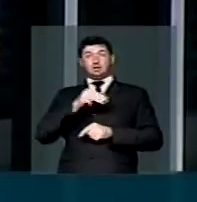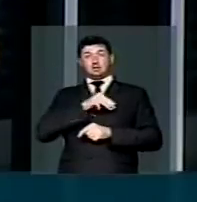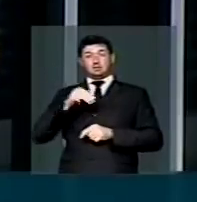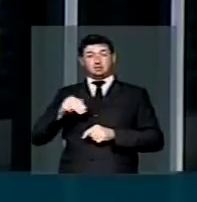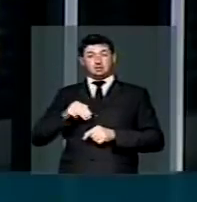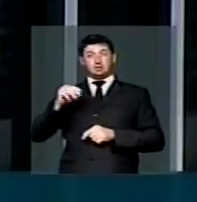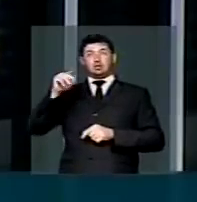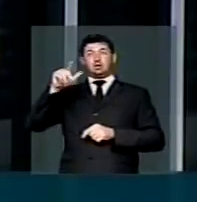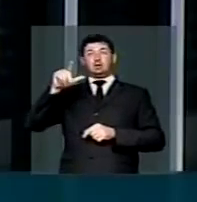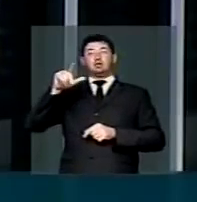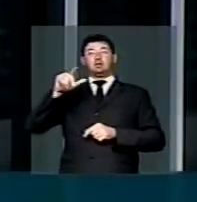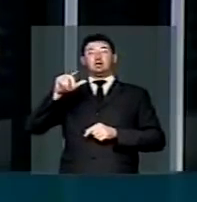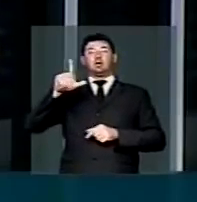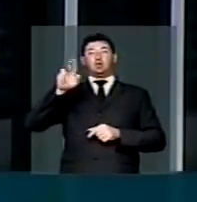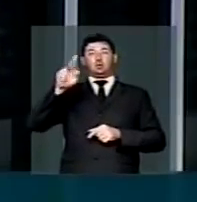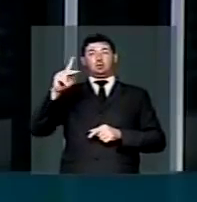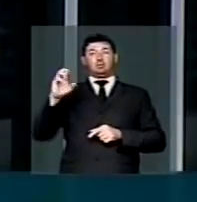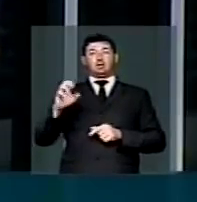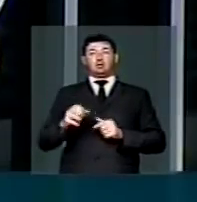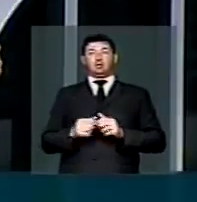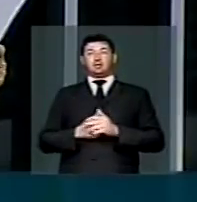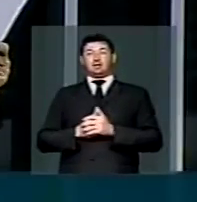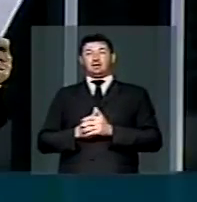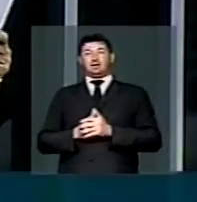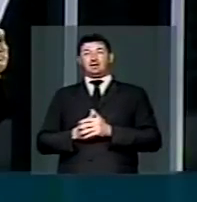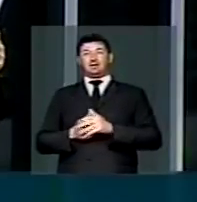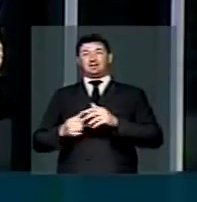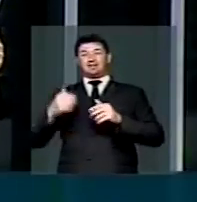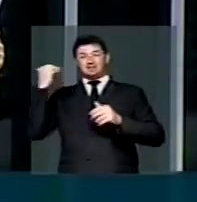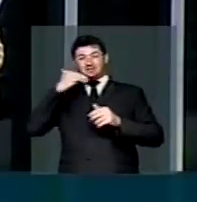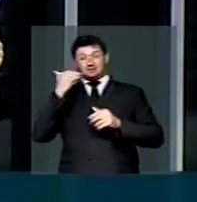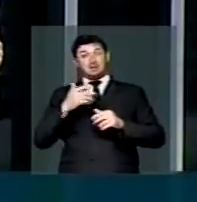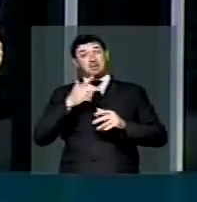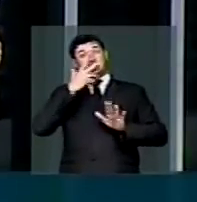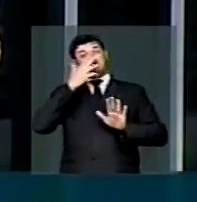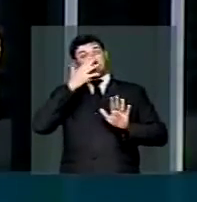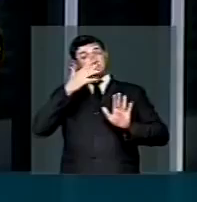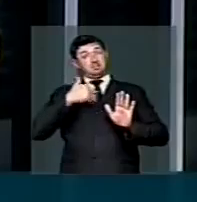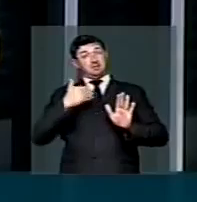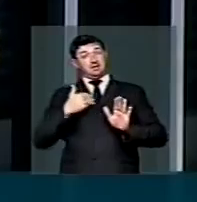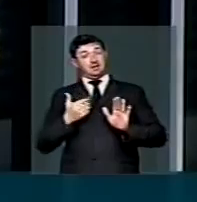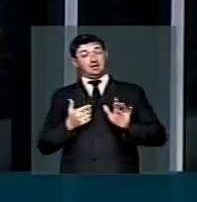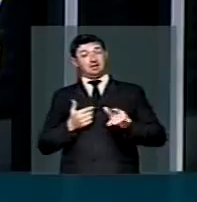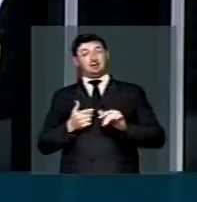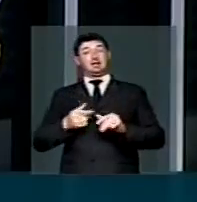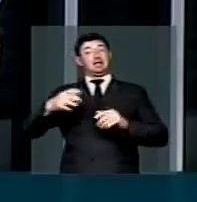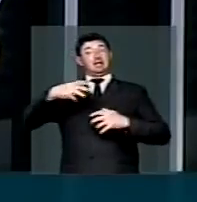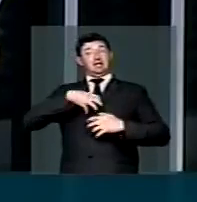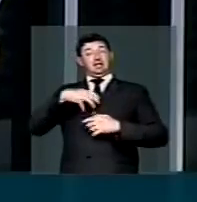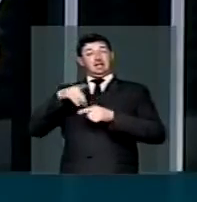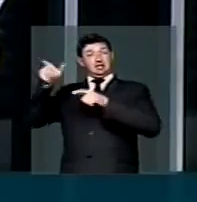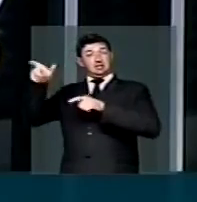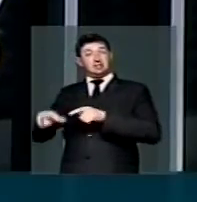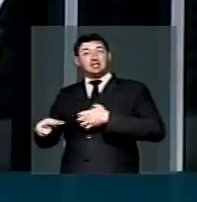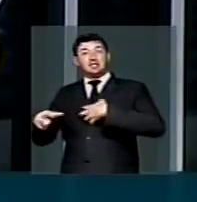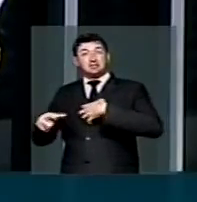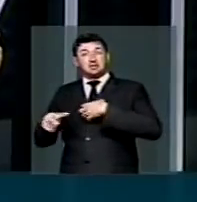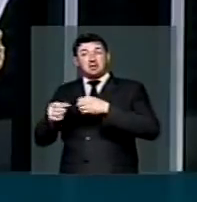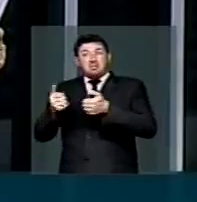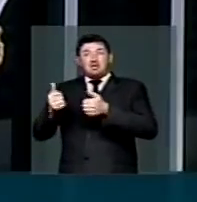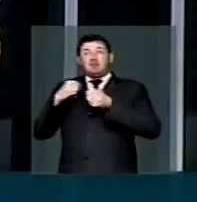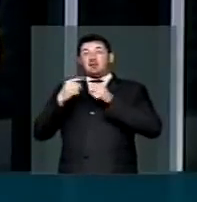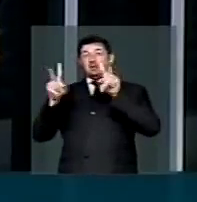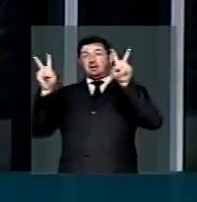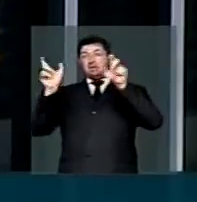Carlos Lupe de safado e outras tantas pessoas. Parece que ele se sente muito bem com essa